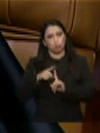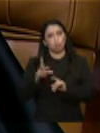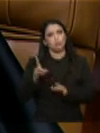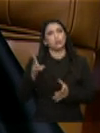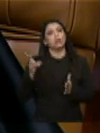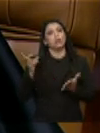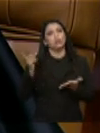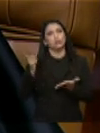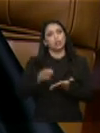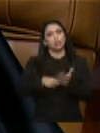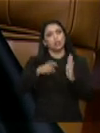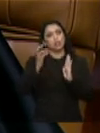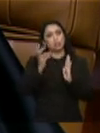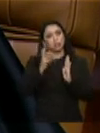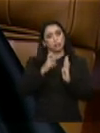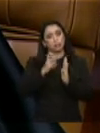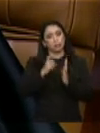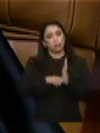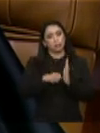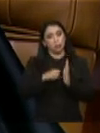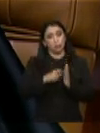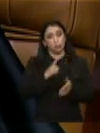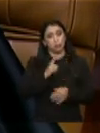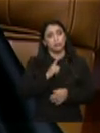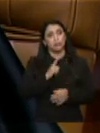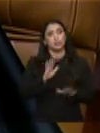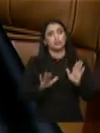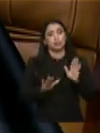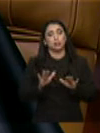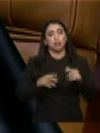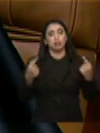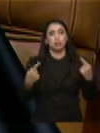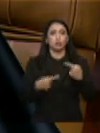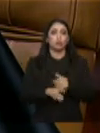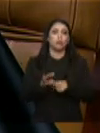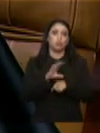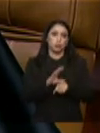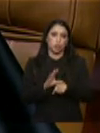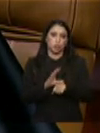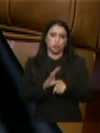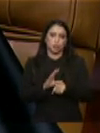exclusivamente para os casos de declaração de constitucionalidade por evidente.